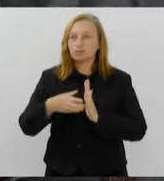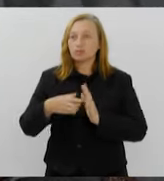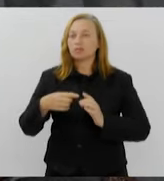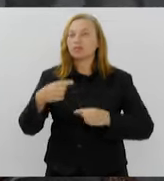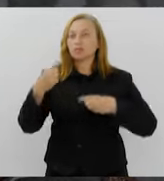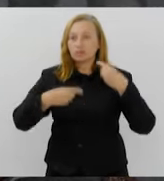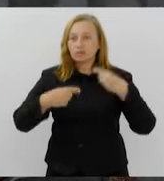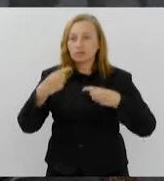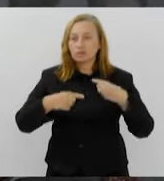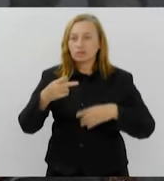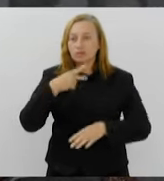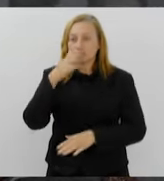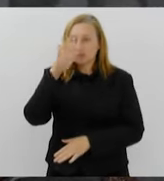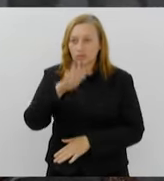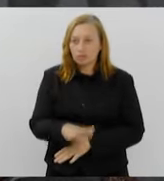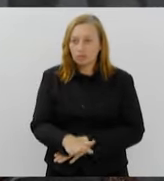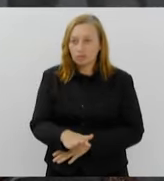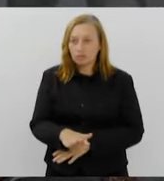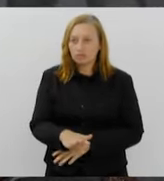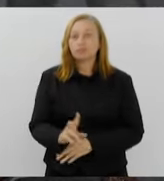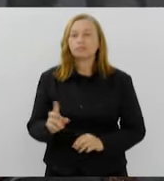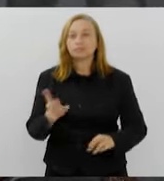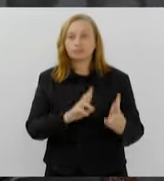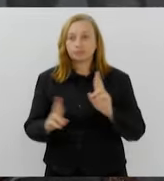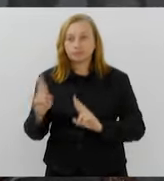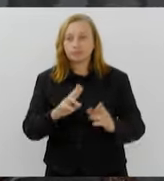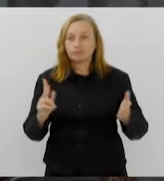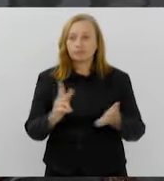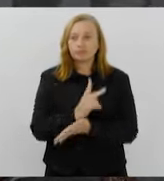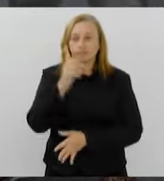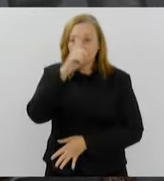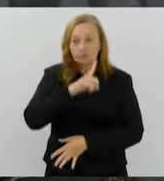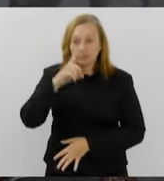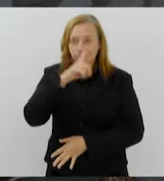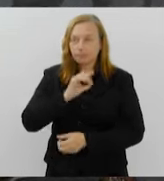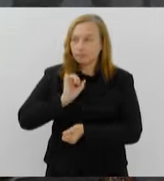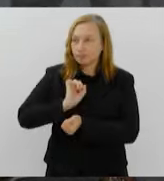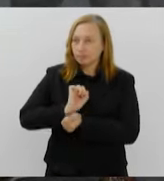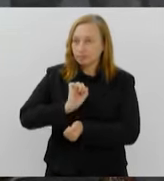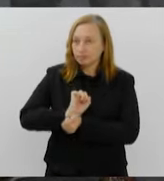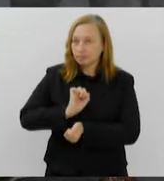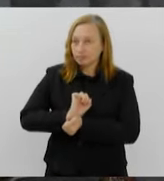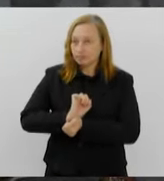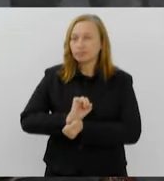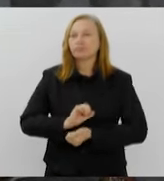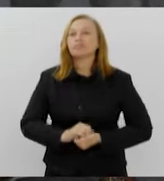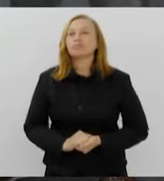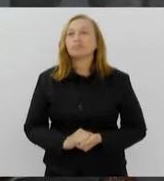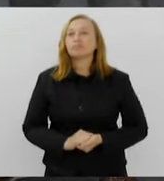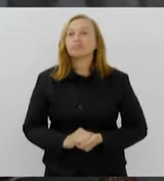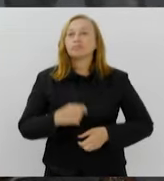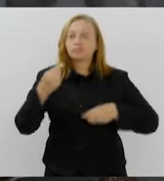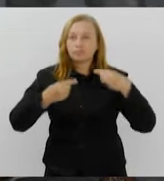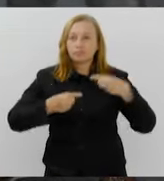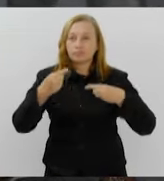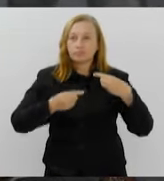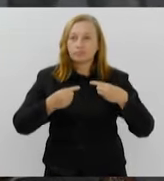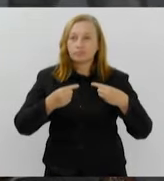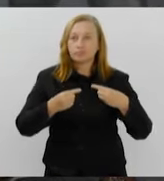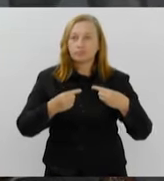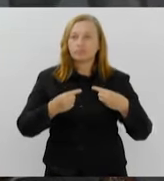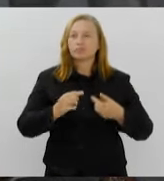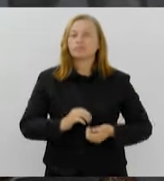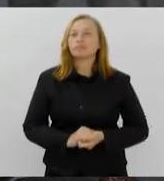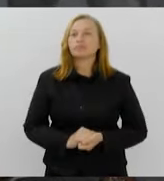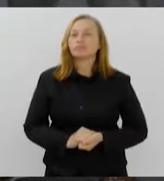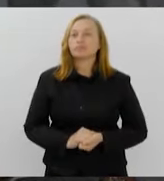manifestaram na tarde de hoje em relação que aconteceu no domingo vamos aguardar aqui o debate político ainda